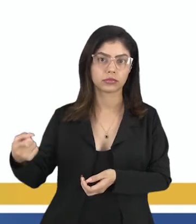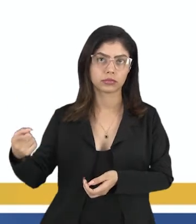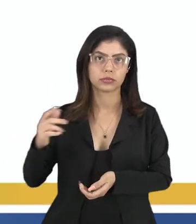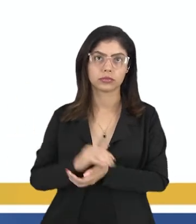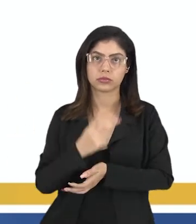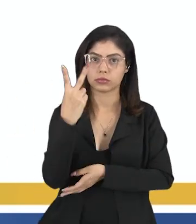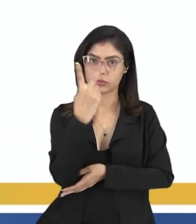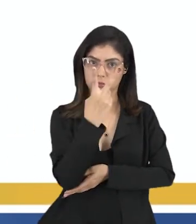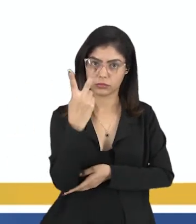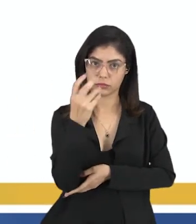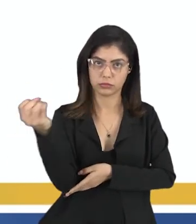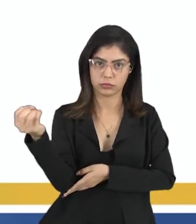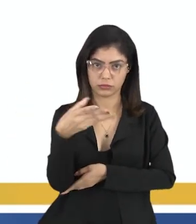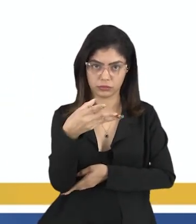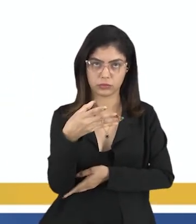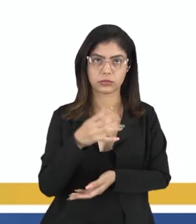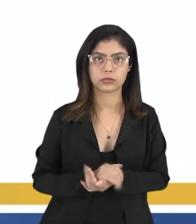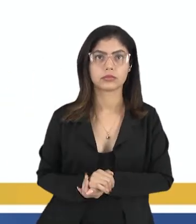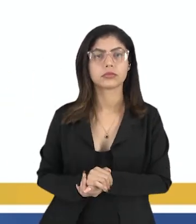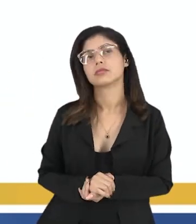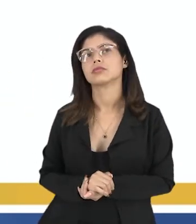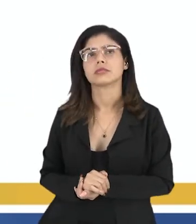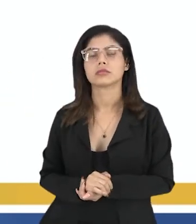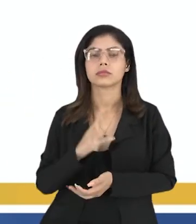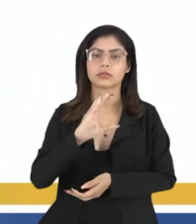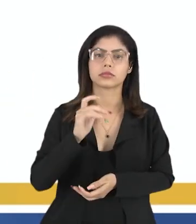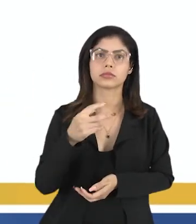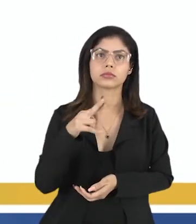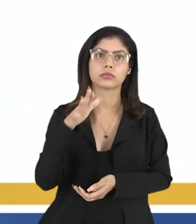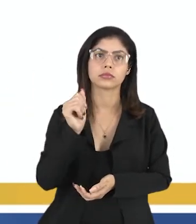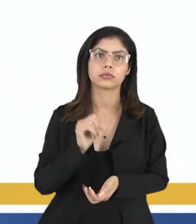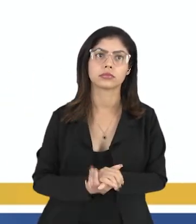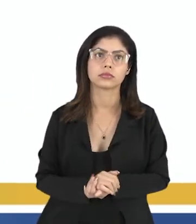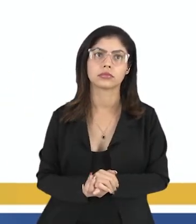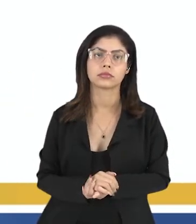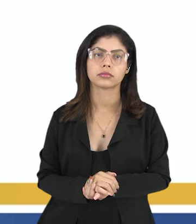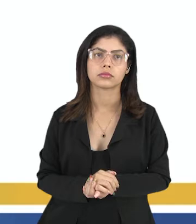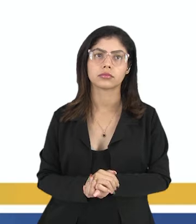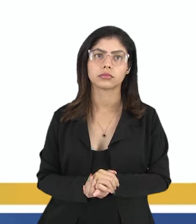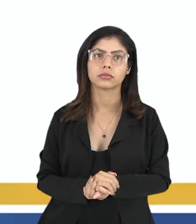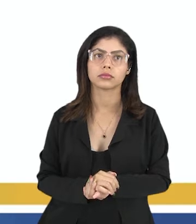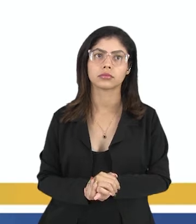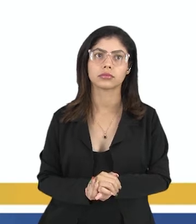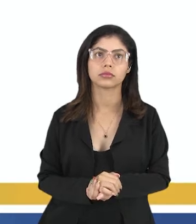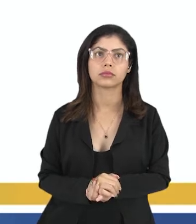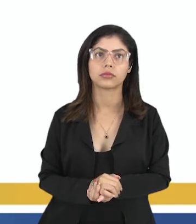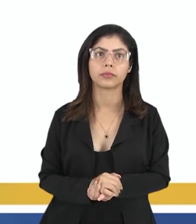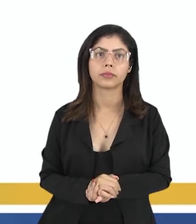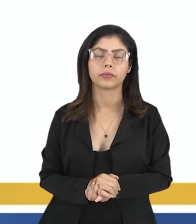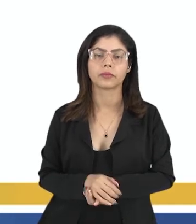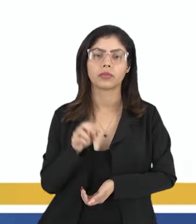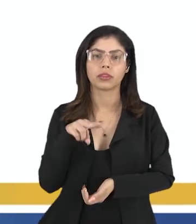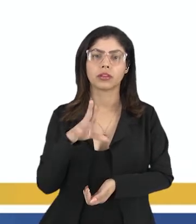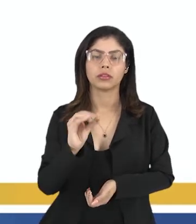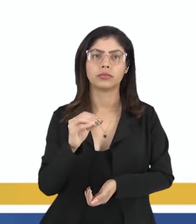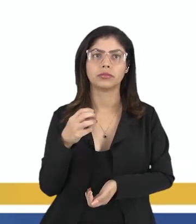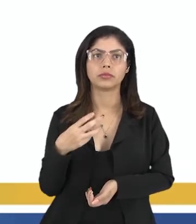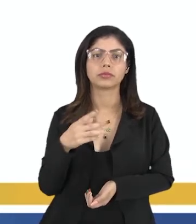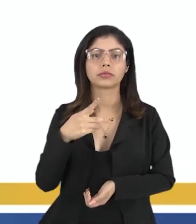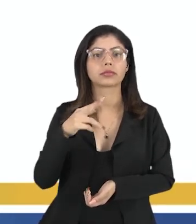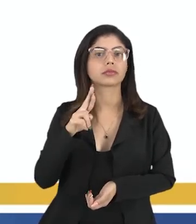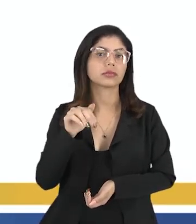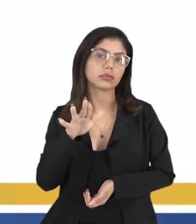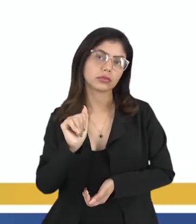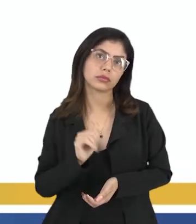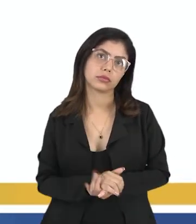produtos, duas novas substâncias compostas. Vamos ver aqui outro exemplo também. Nitrato de